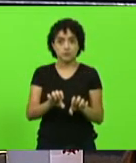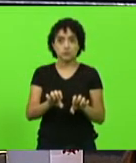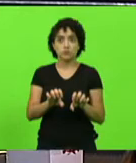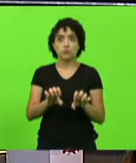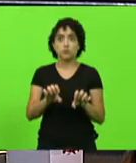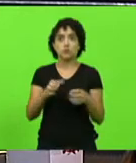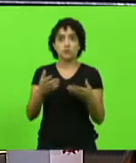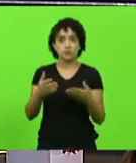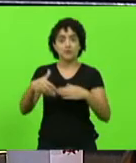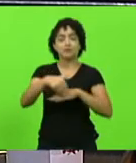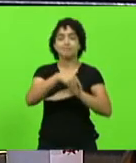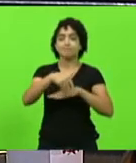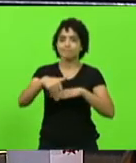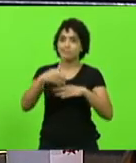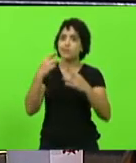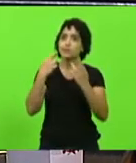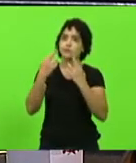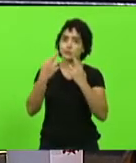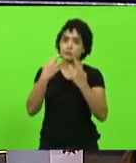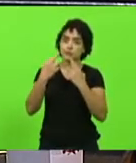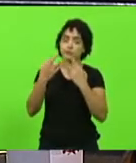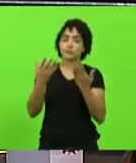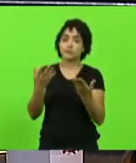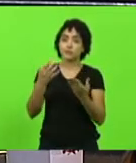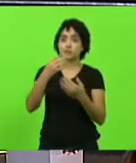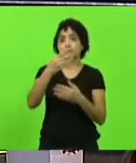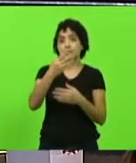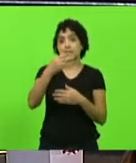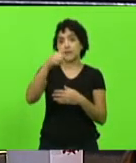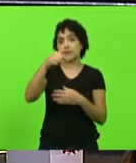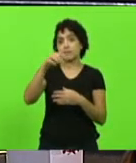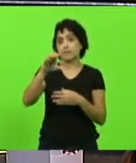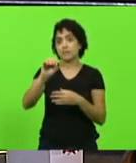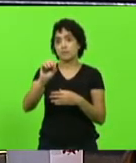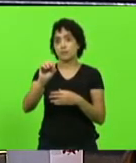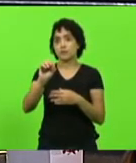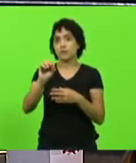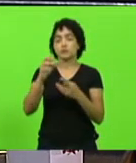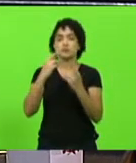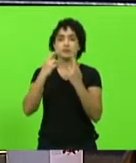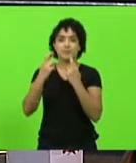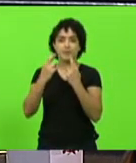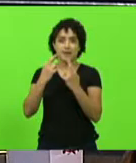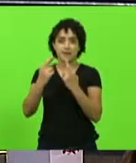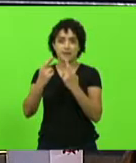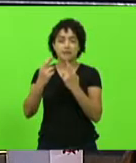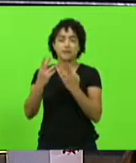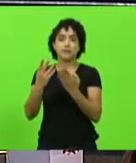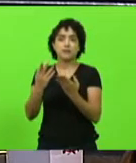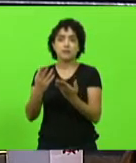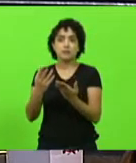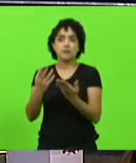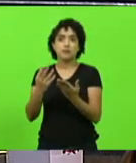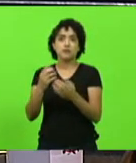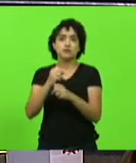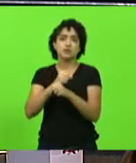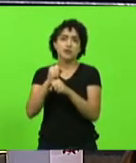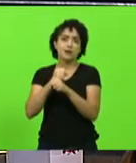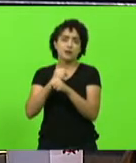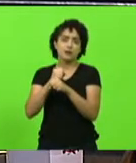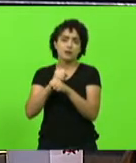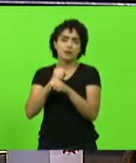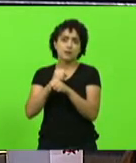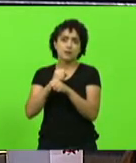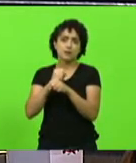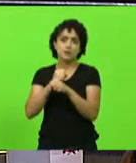nossas rodovias. E a BR-470, nós já estamos aqui há muitos anos